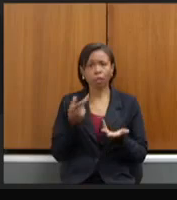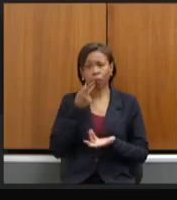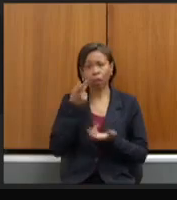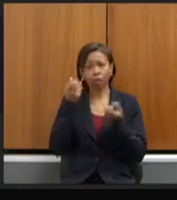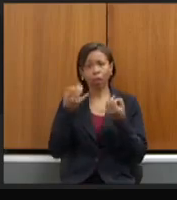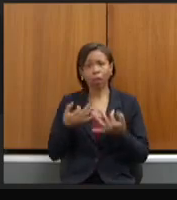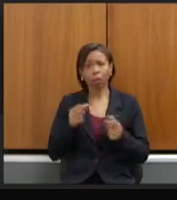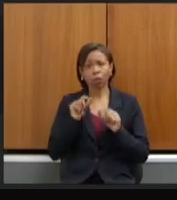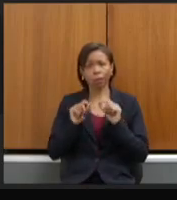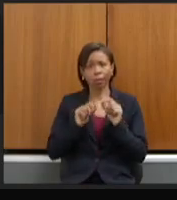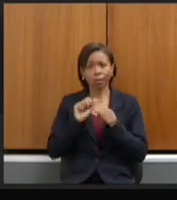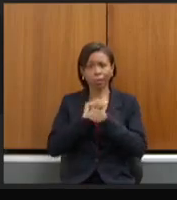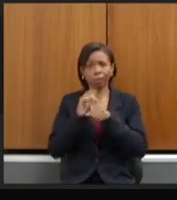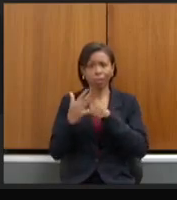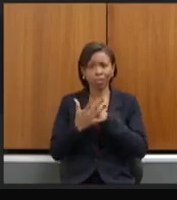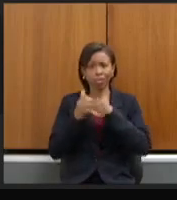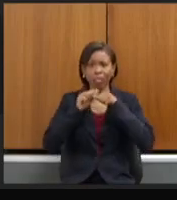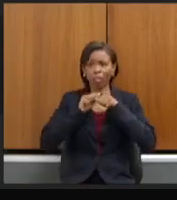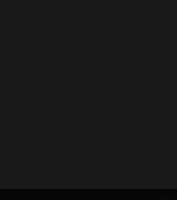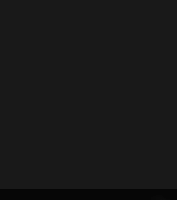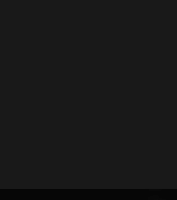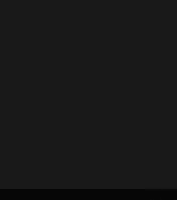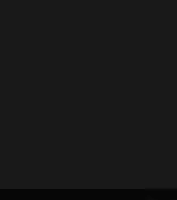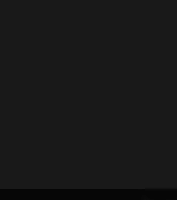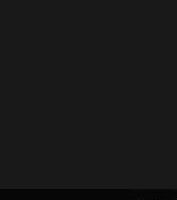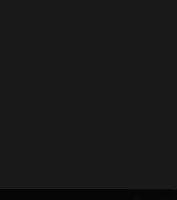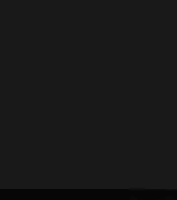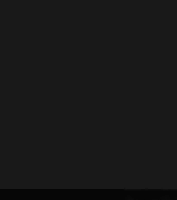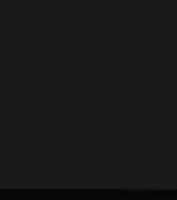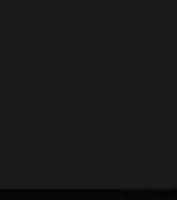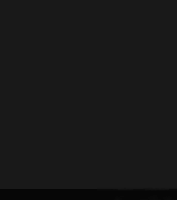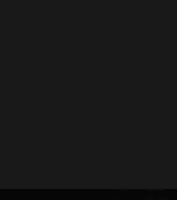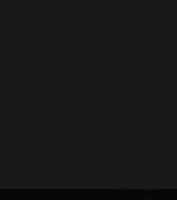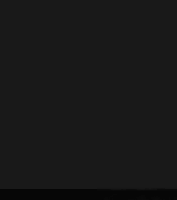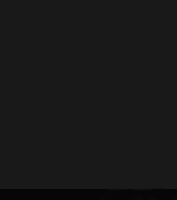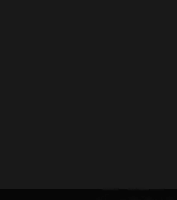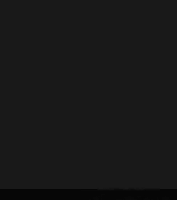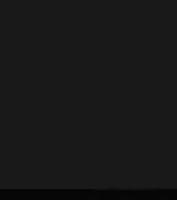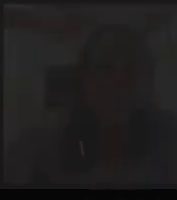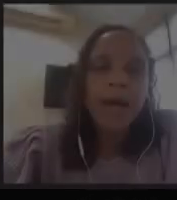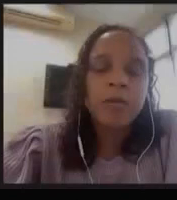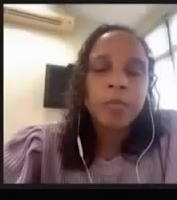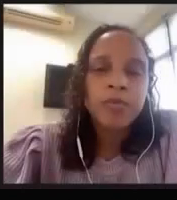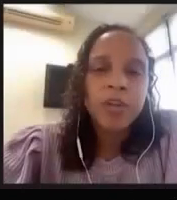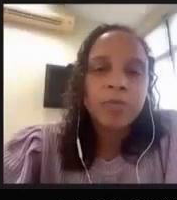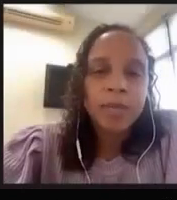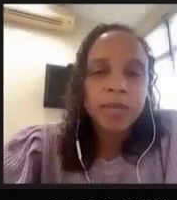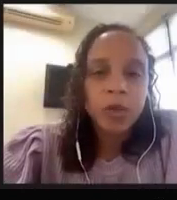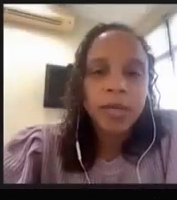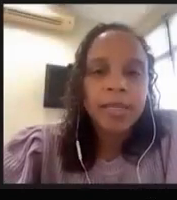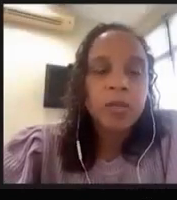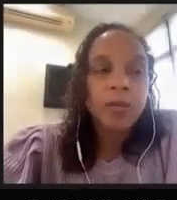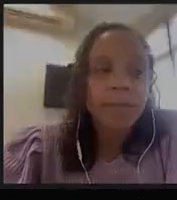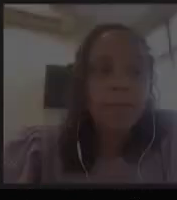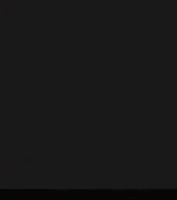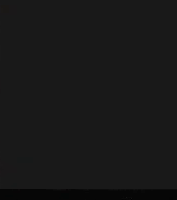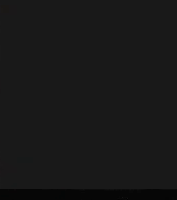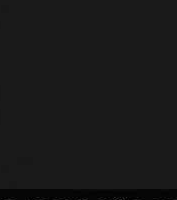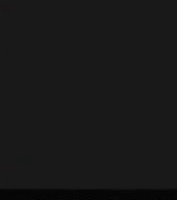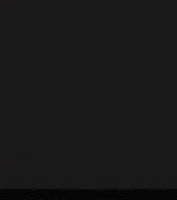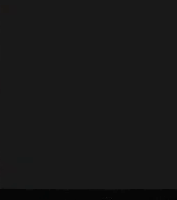vem acometendo muitas vidas né já são 20 mil quase 20 mil estado aproveito para solidarizar com as famílias